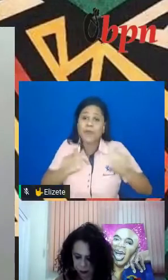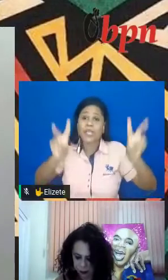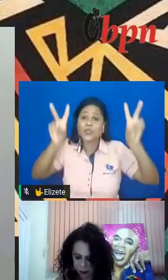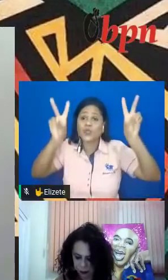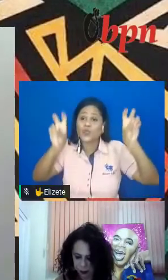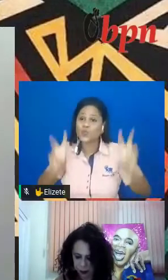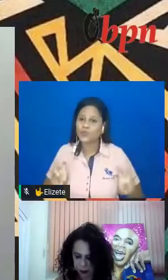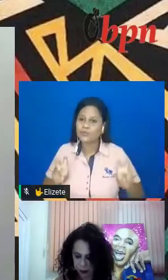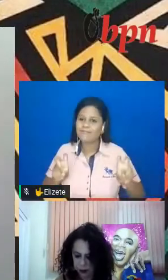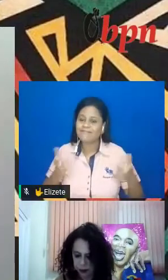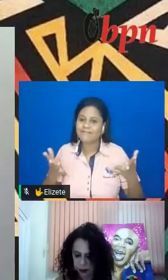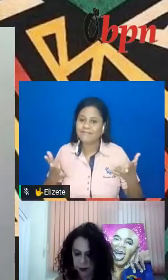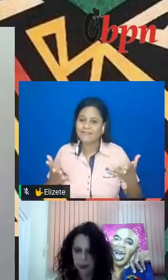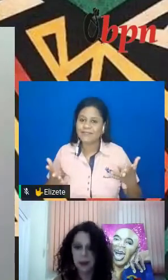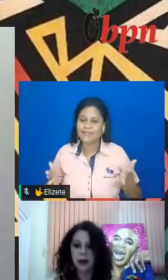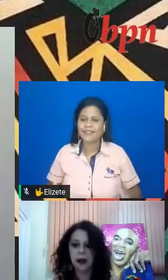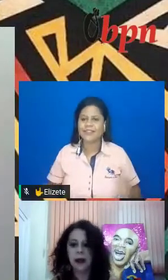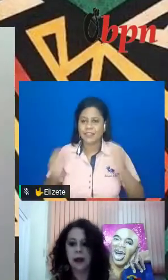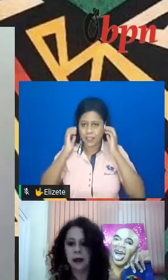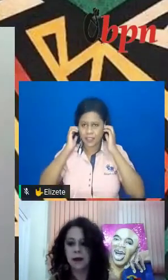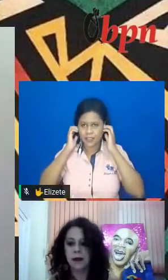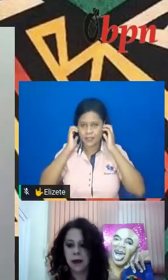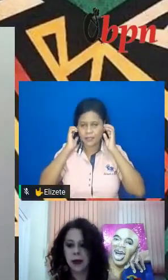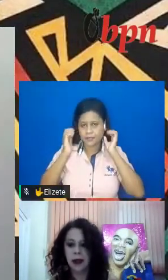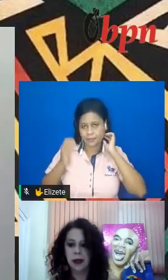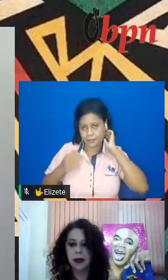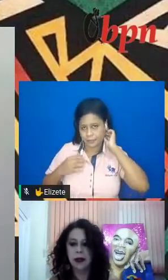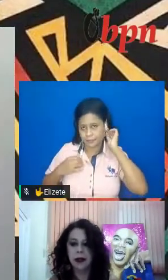negócio, fingir de morto para